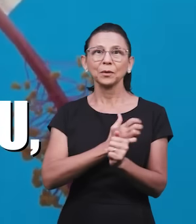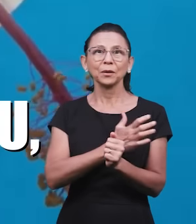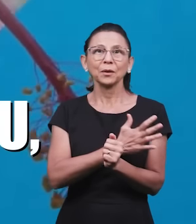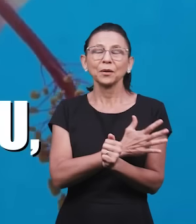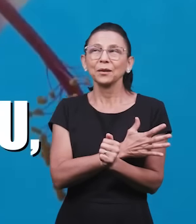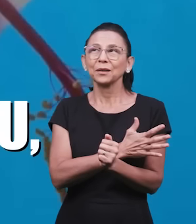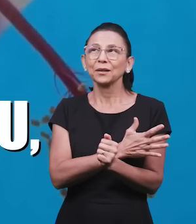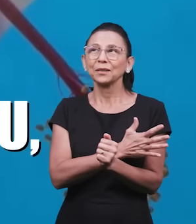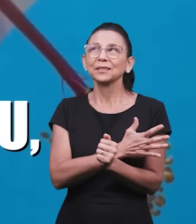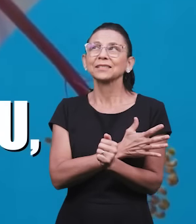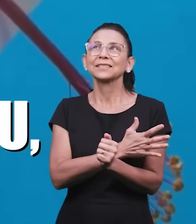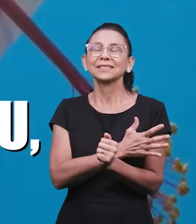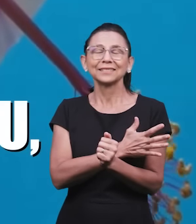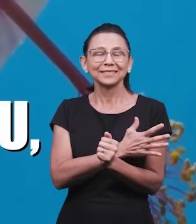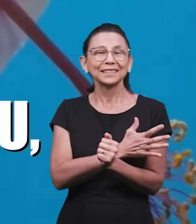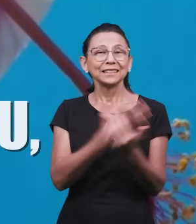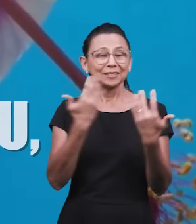me